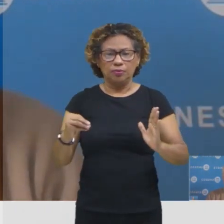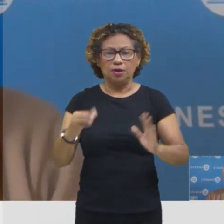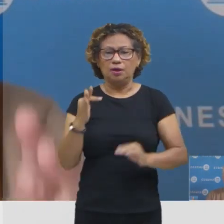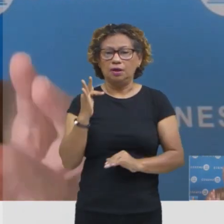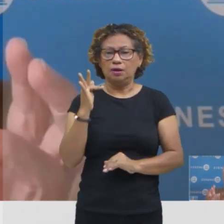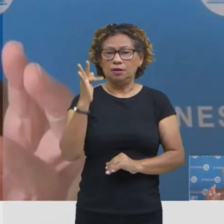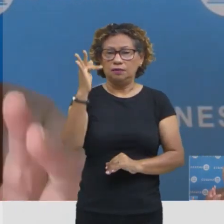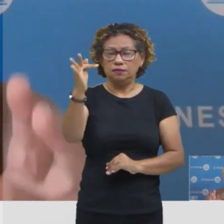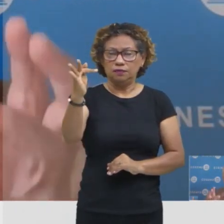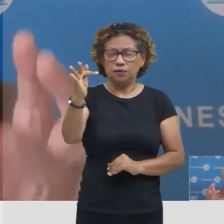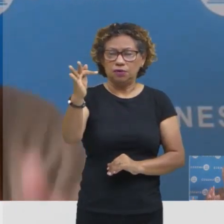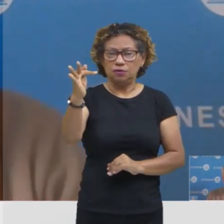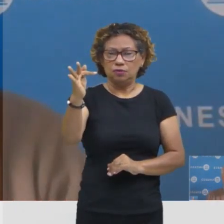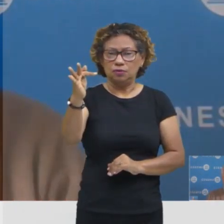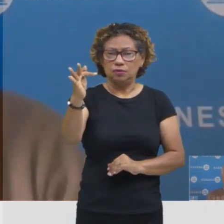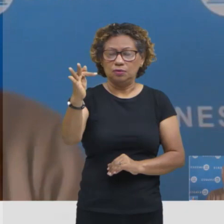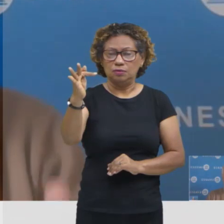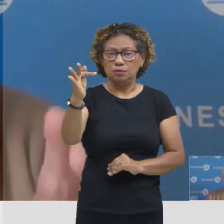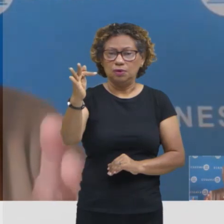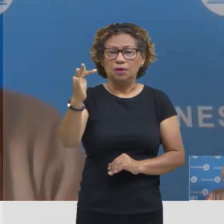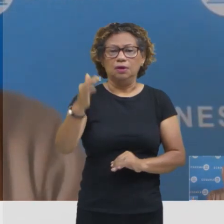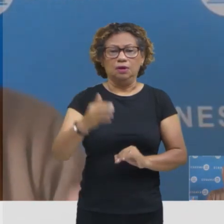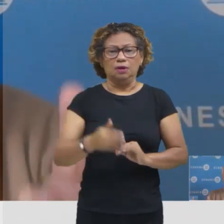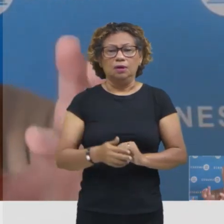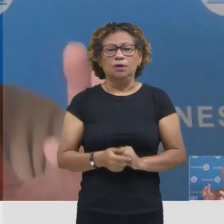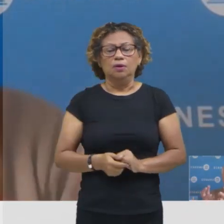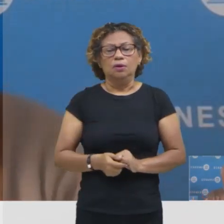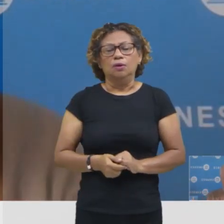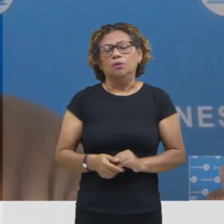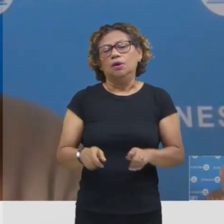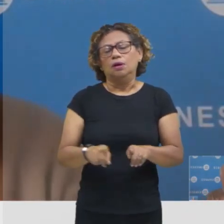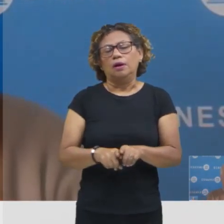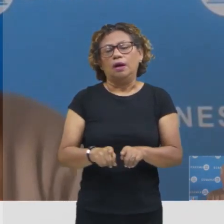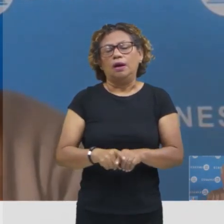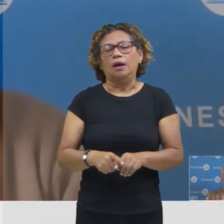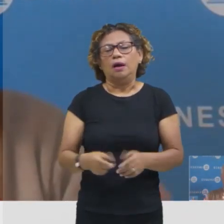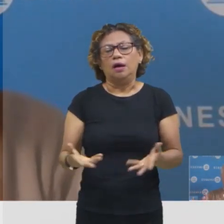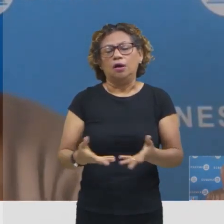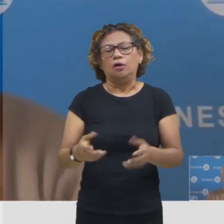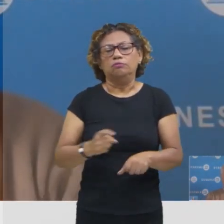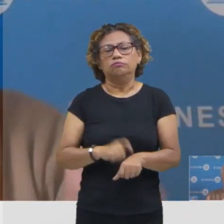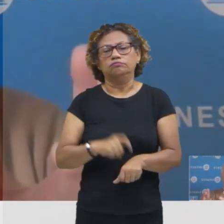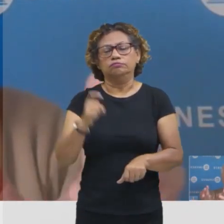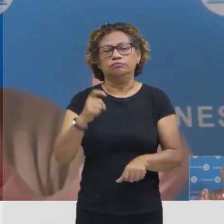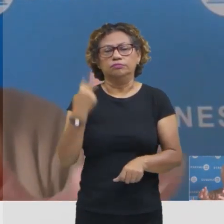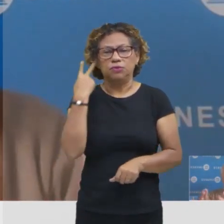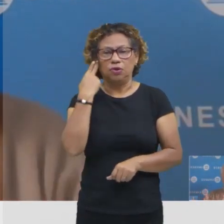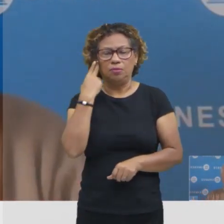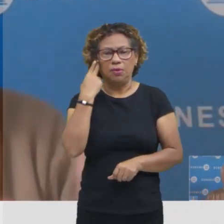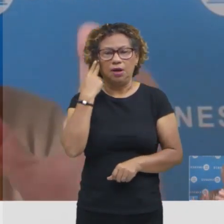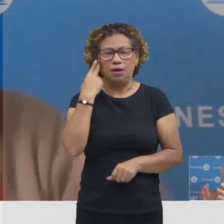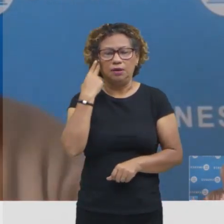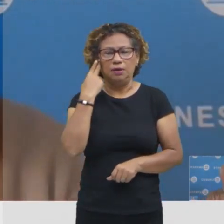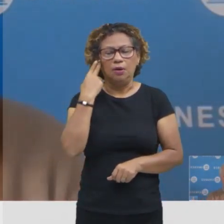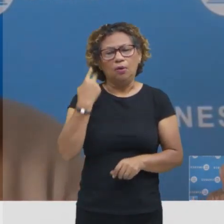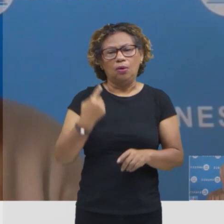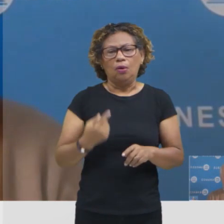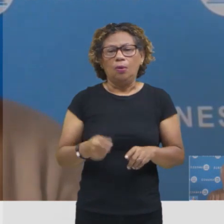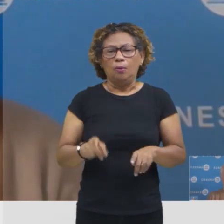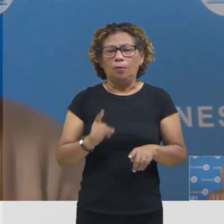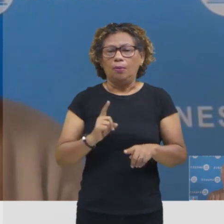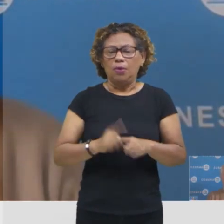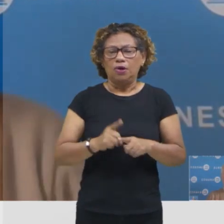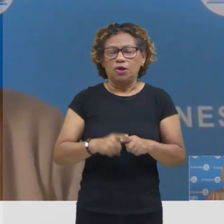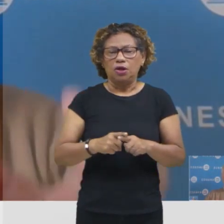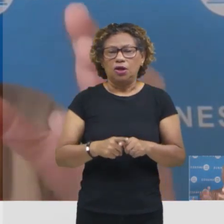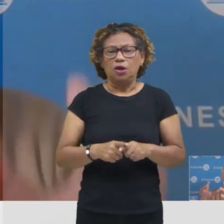uma situação absolutamente excepcional e uma situação anormal. Eu não gostaria que o que está a acontecer hoje com